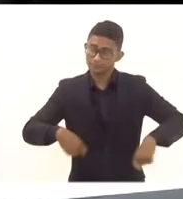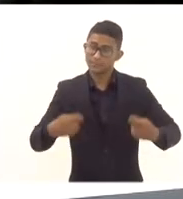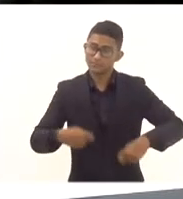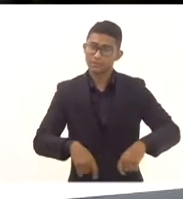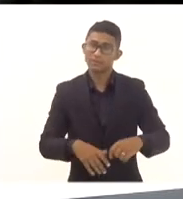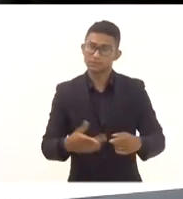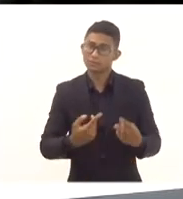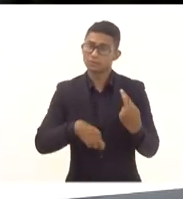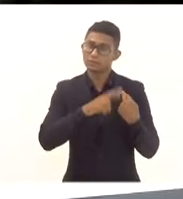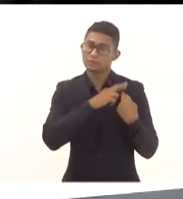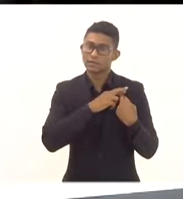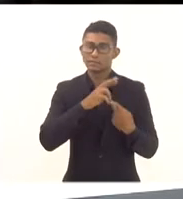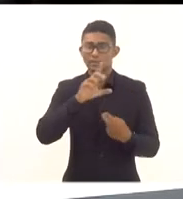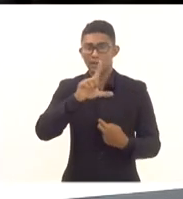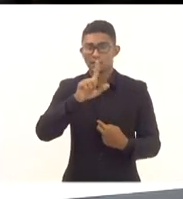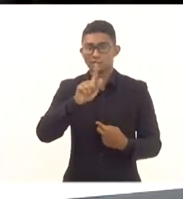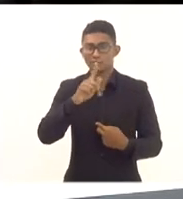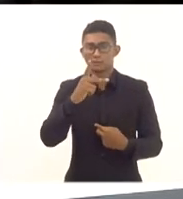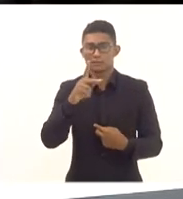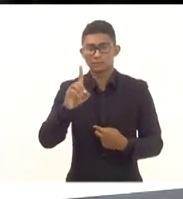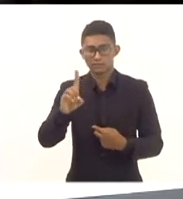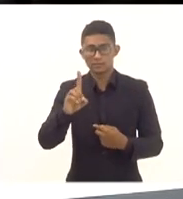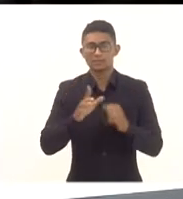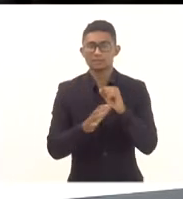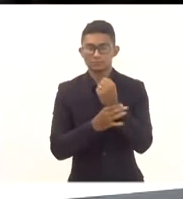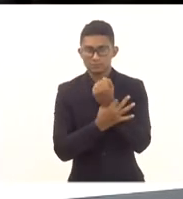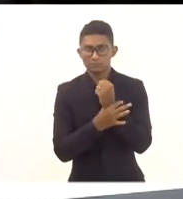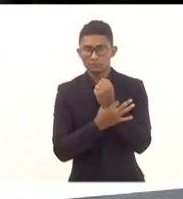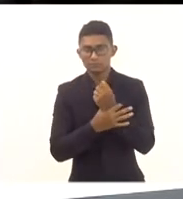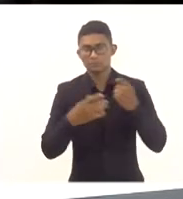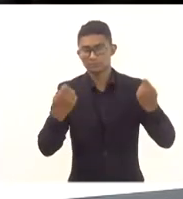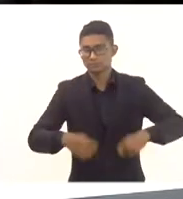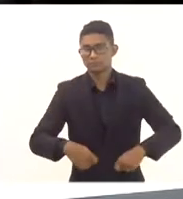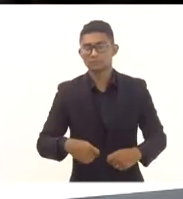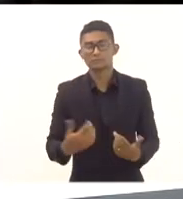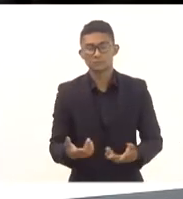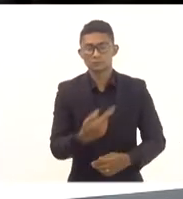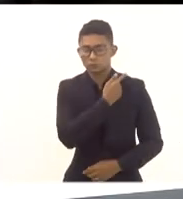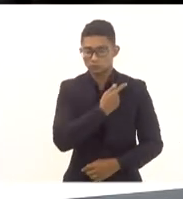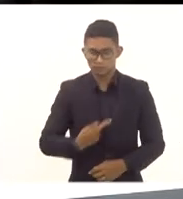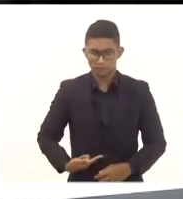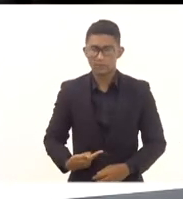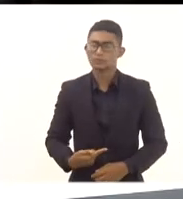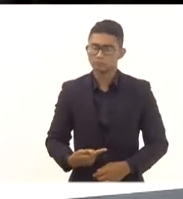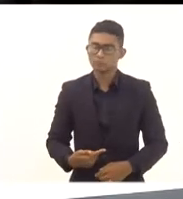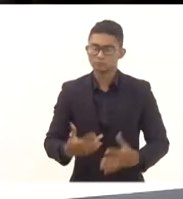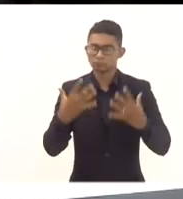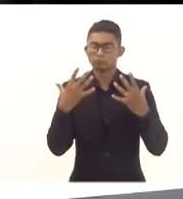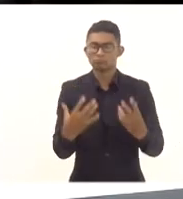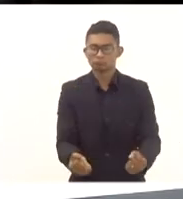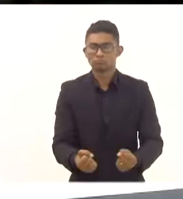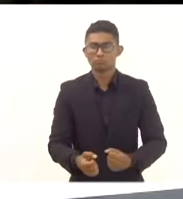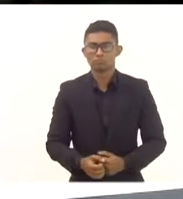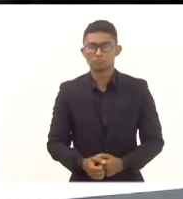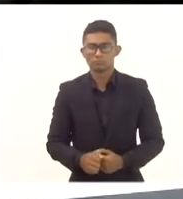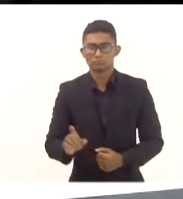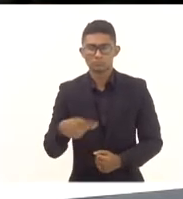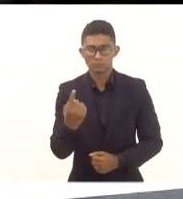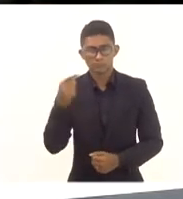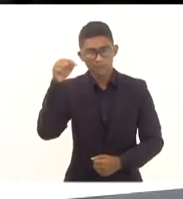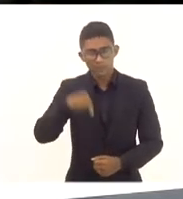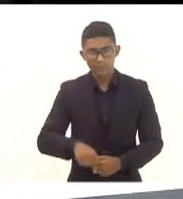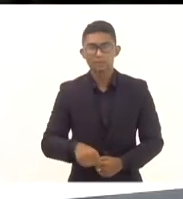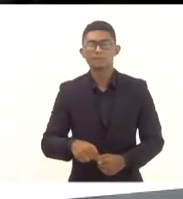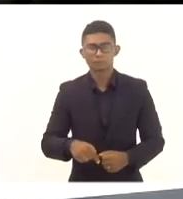sobre lgpd isso a gente tá seu governo está aberto a gente aqui enquanto técnico